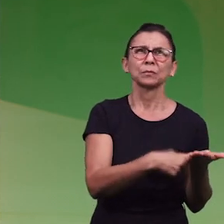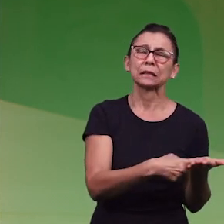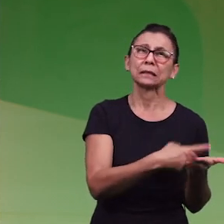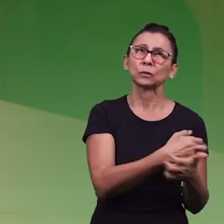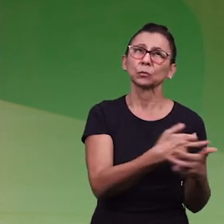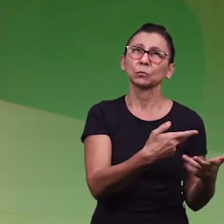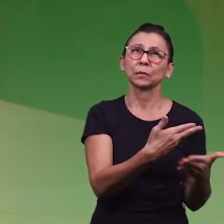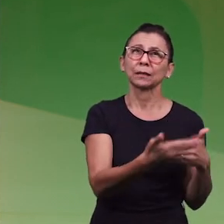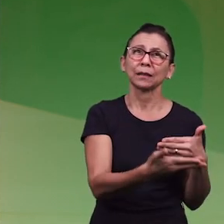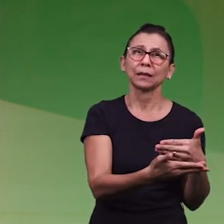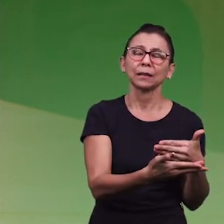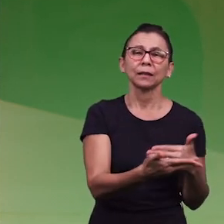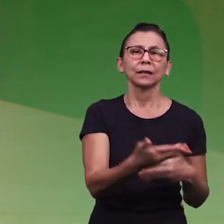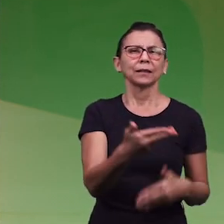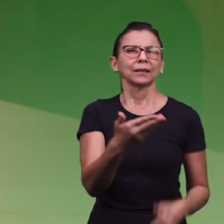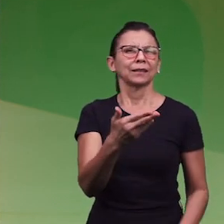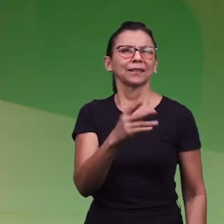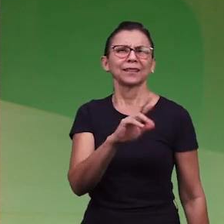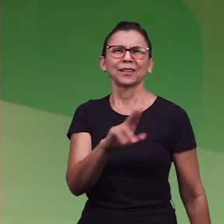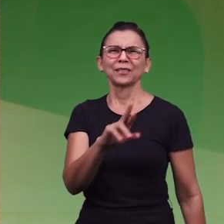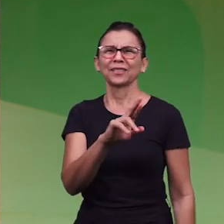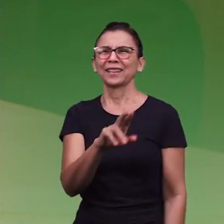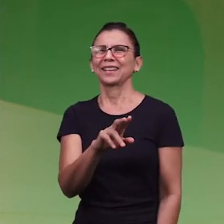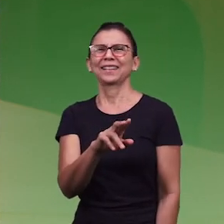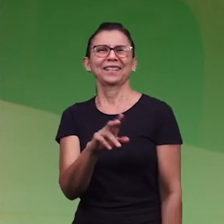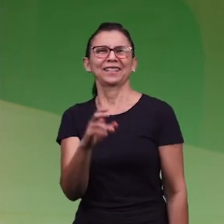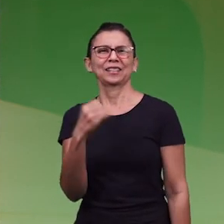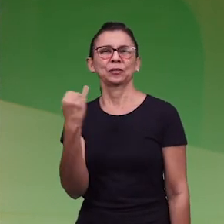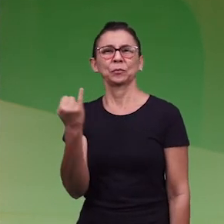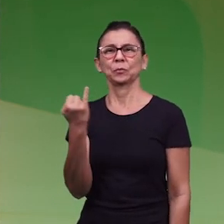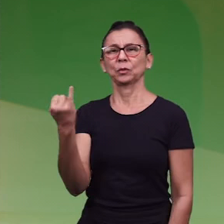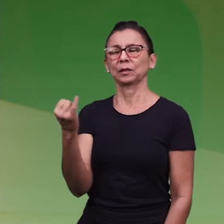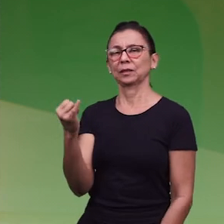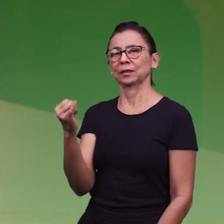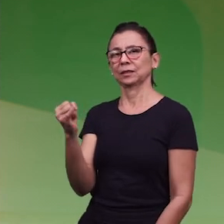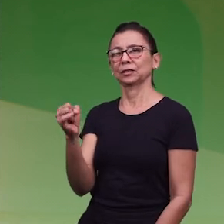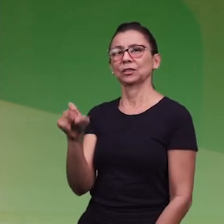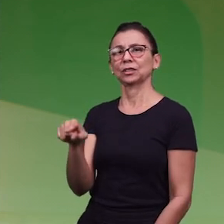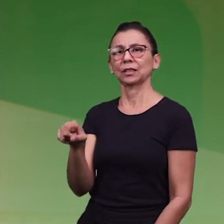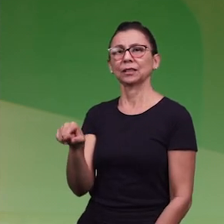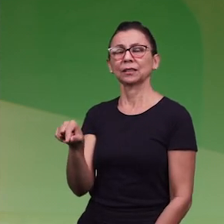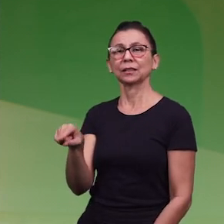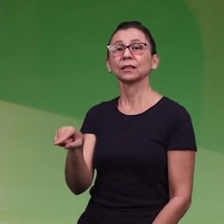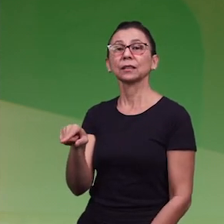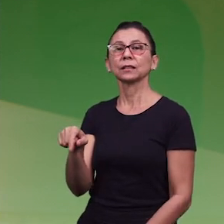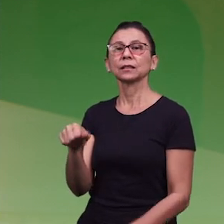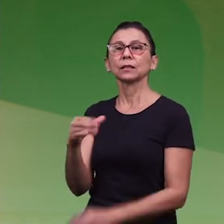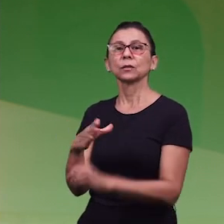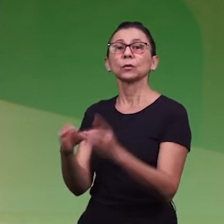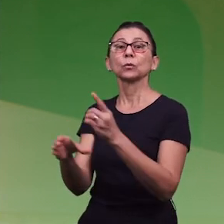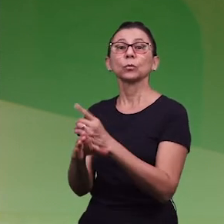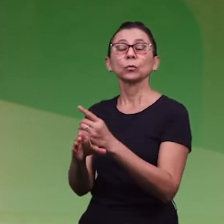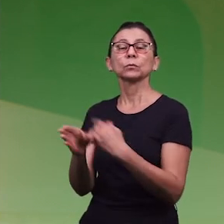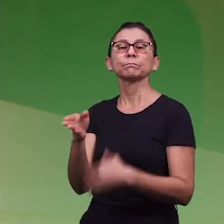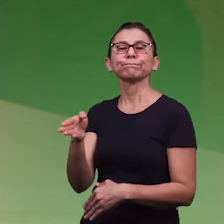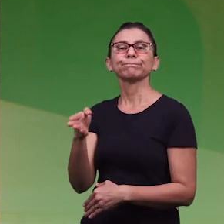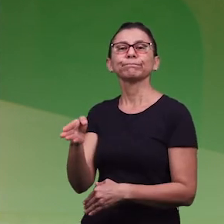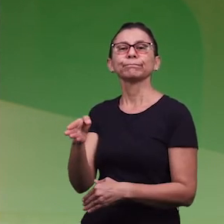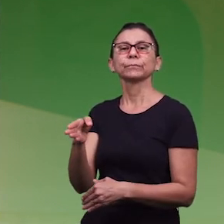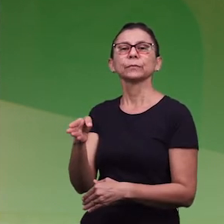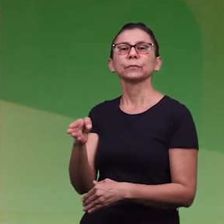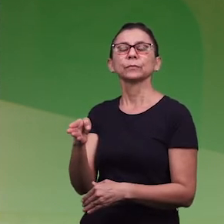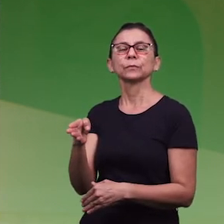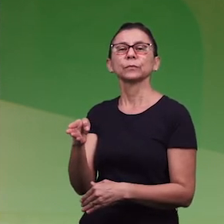uma experiência de fé. E ganhar fé é sempre a grande experiência, né, que